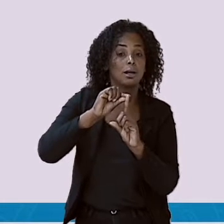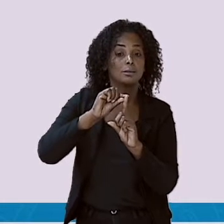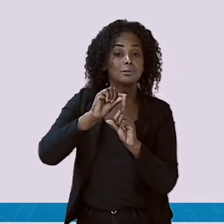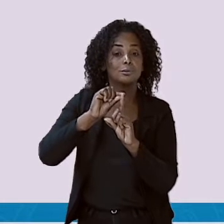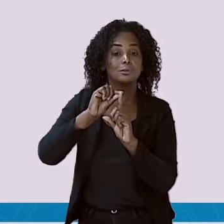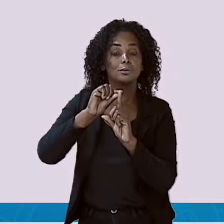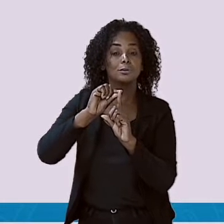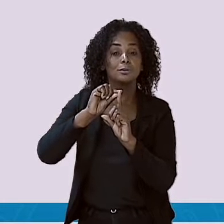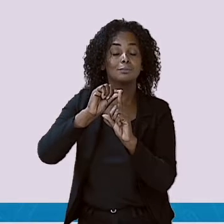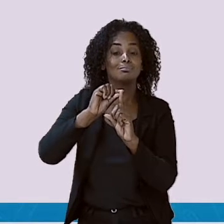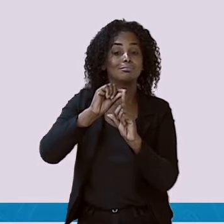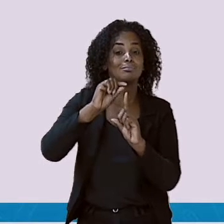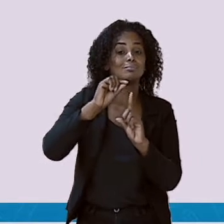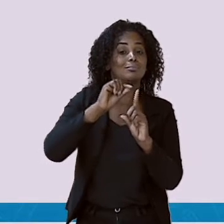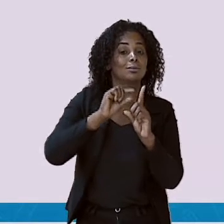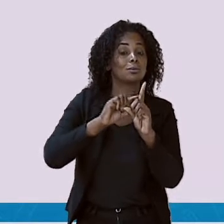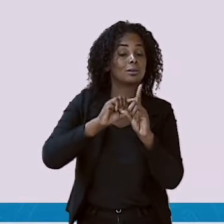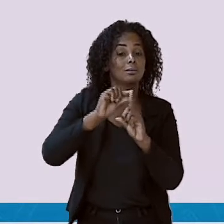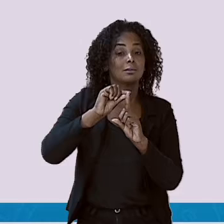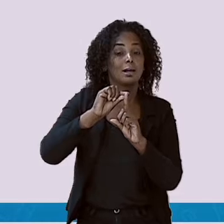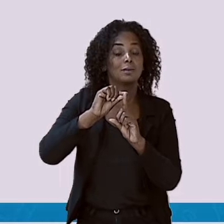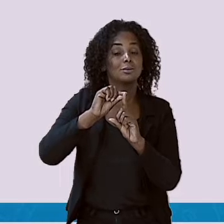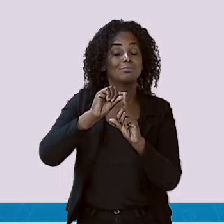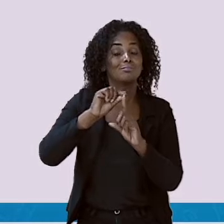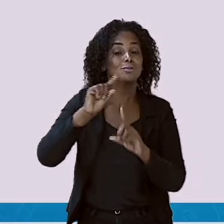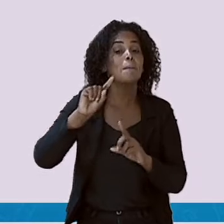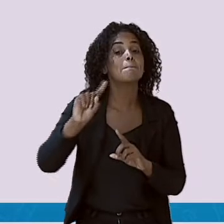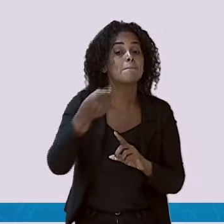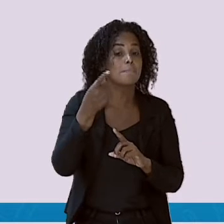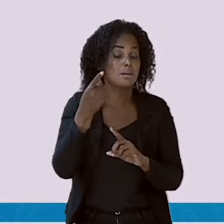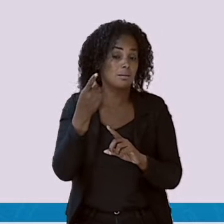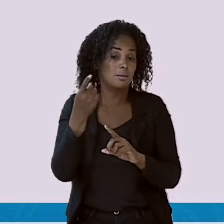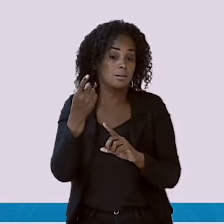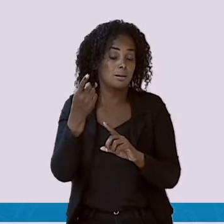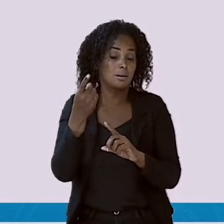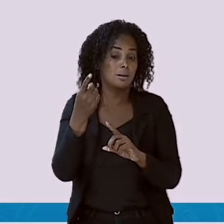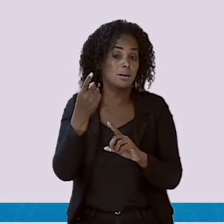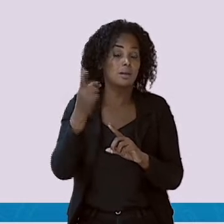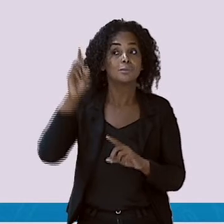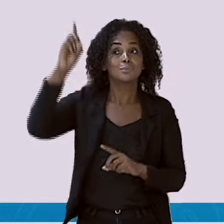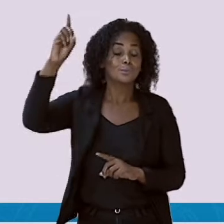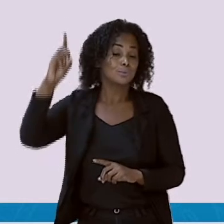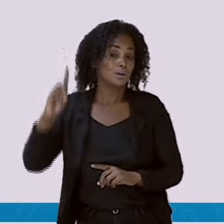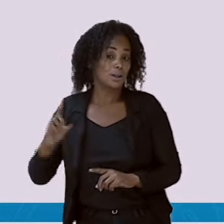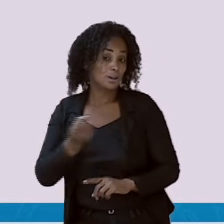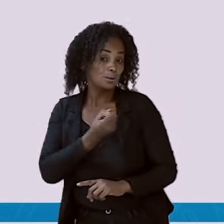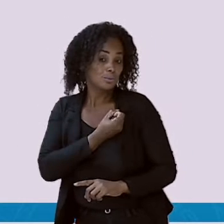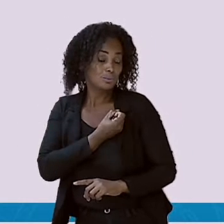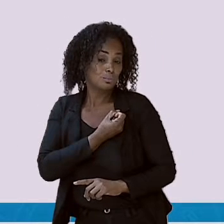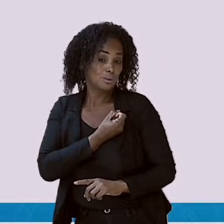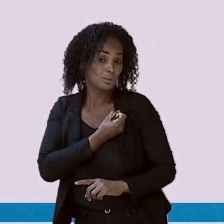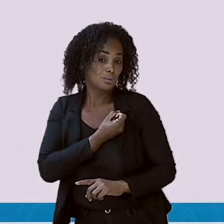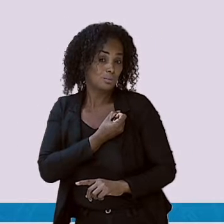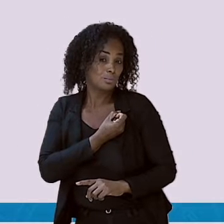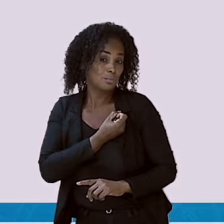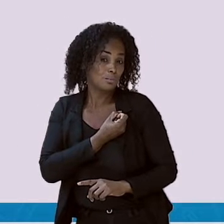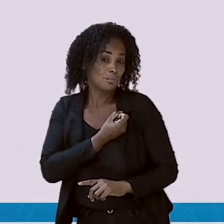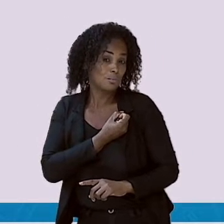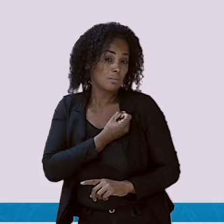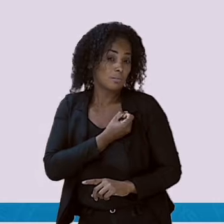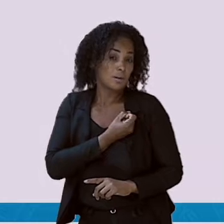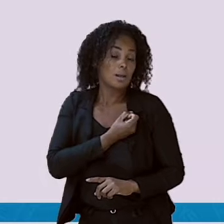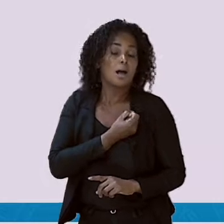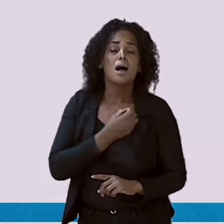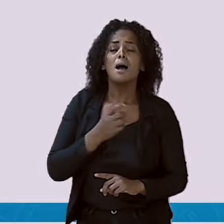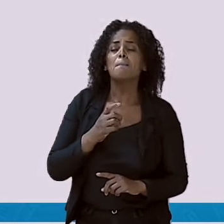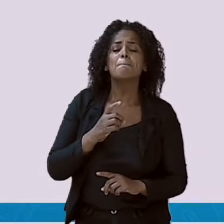vou analisar o que está à direita da minha unidade de milhar e eu conservo a minha dezena de milhar. Que no caso, a